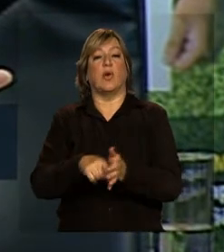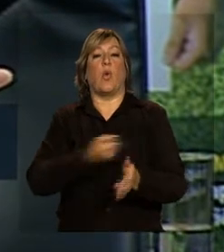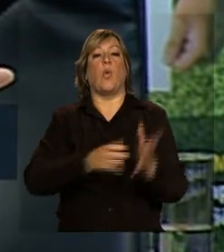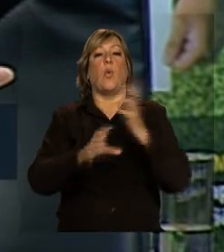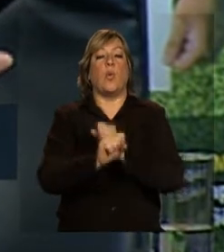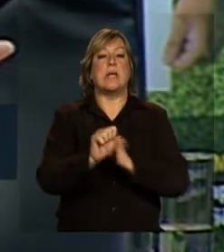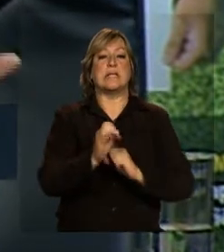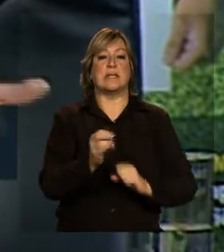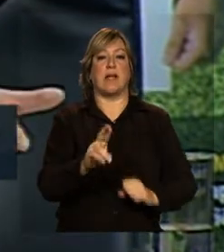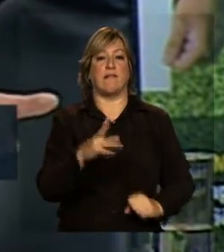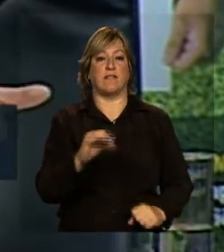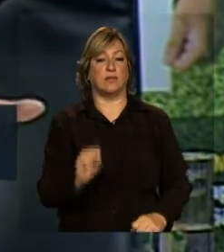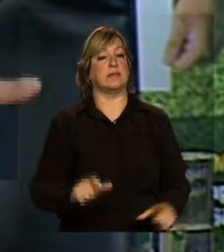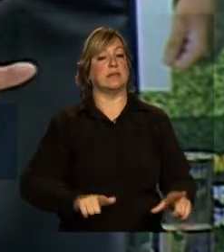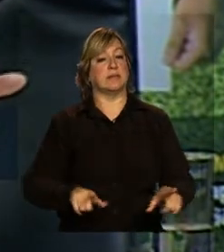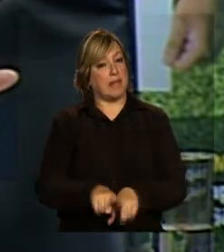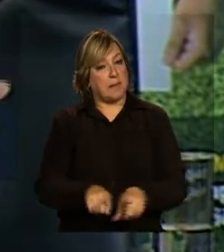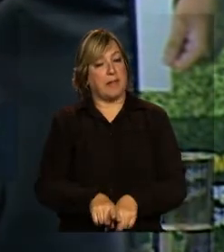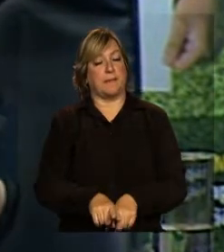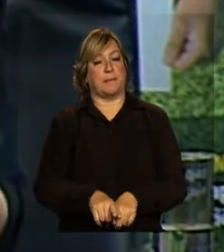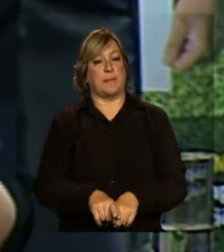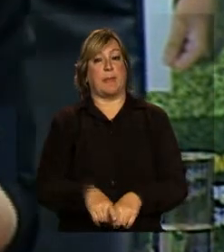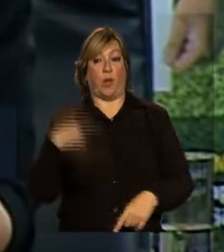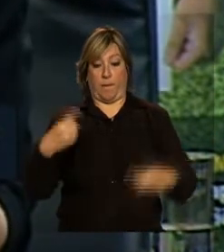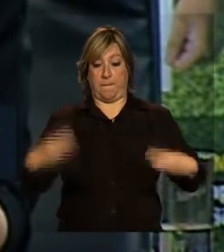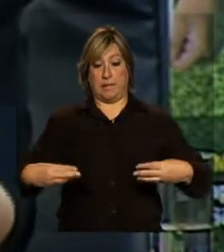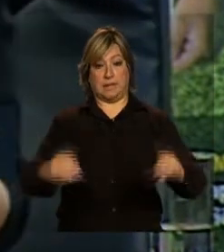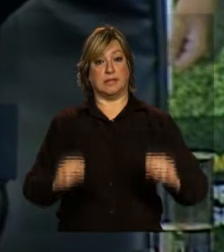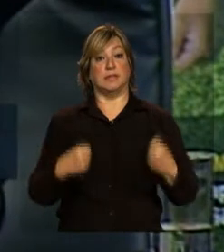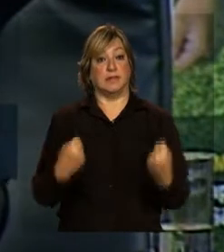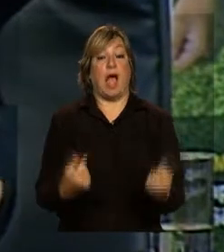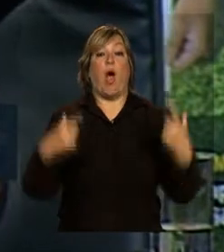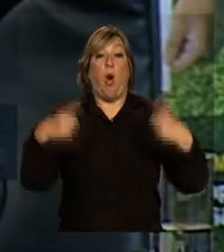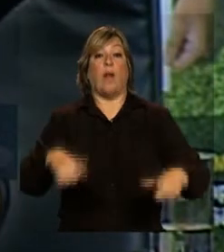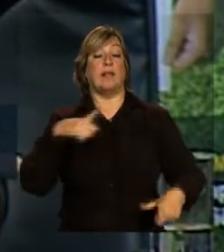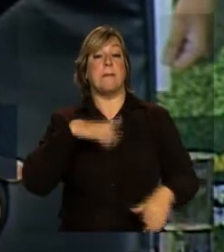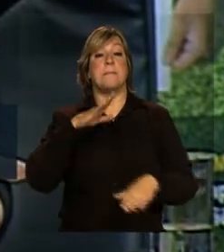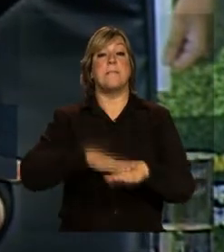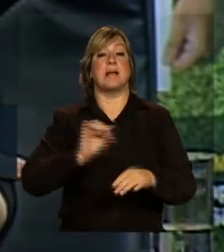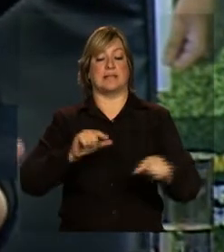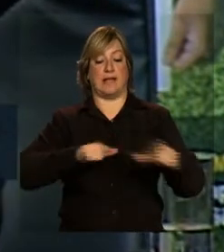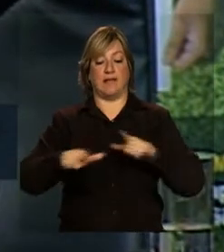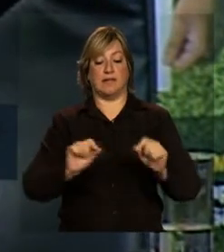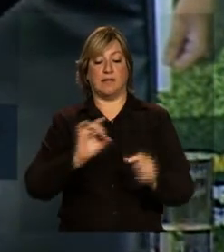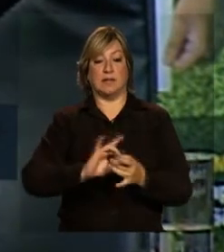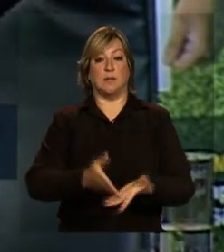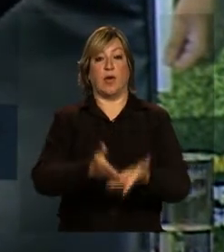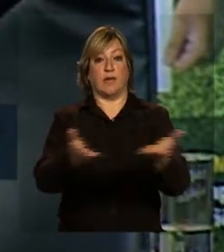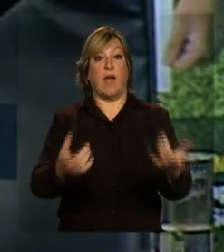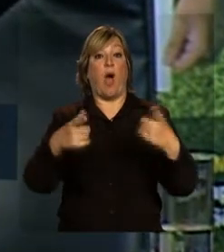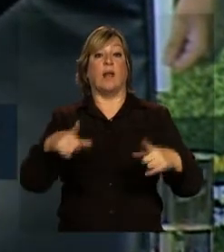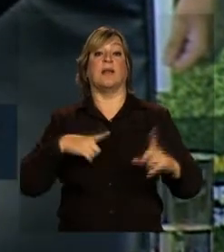serviços também. Os ministérios se dedicaram a pensar onde nós temos mais serviços disponíveis e onde temos menos. E identificamos